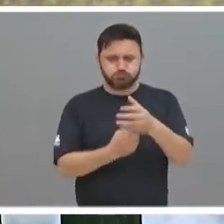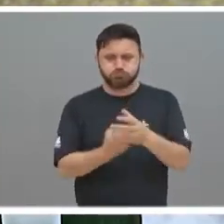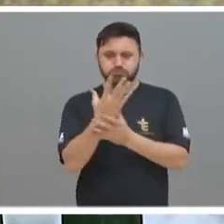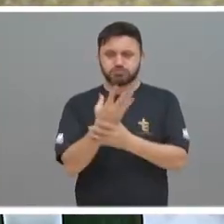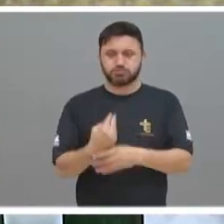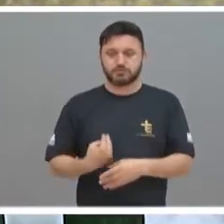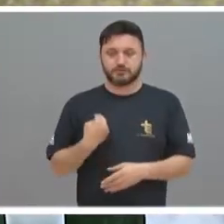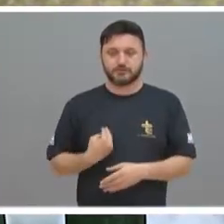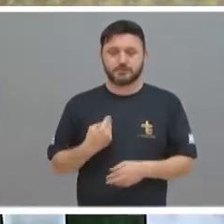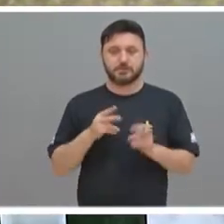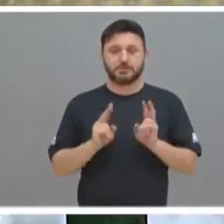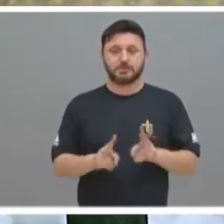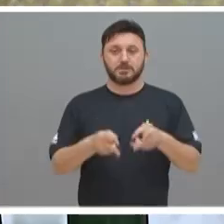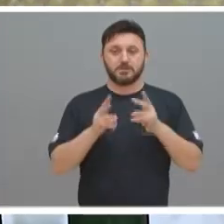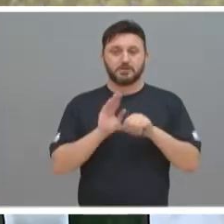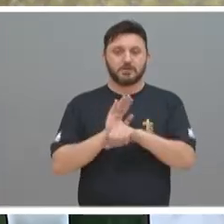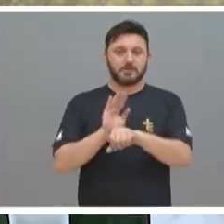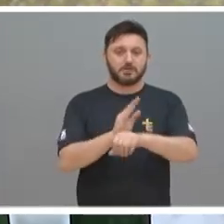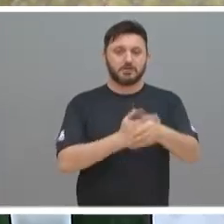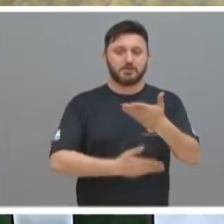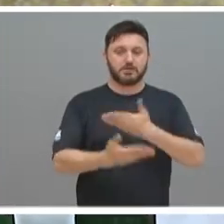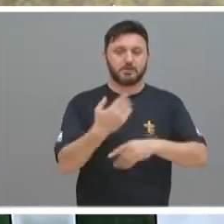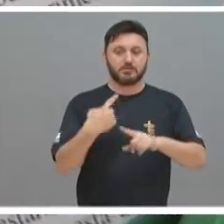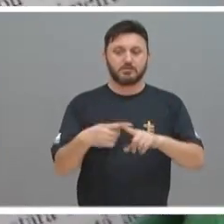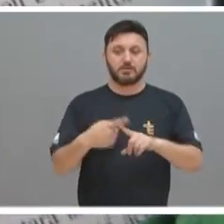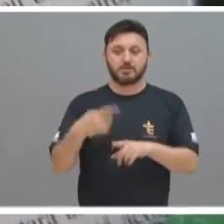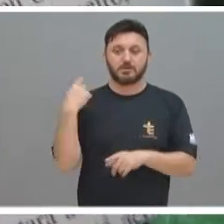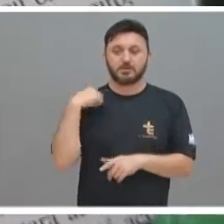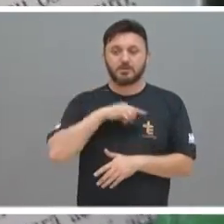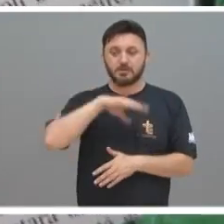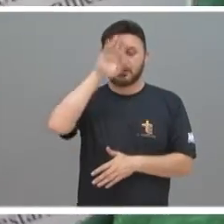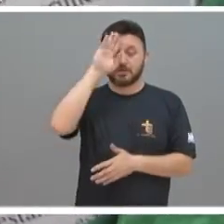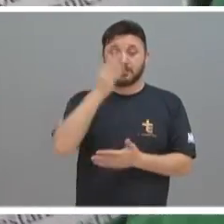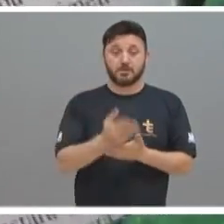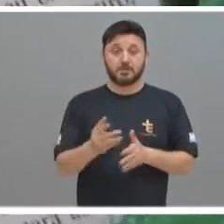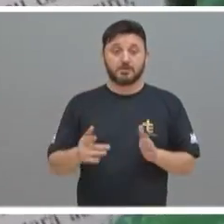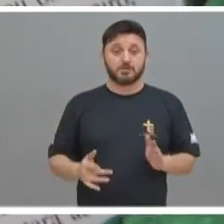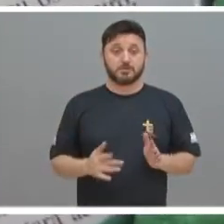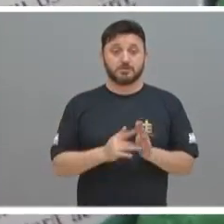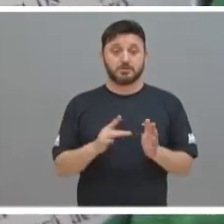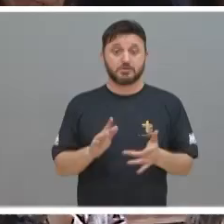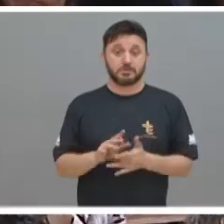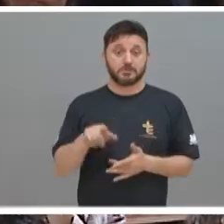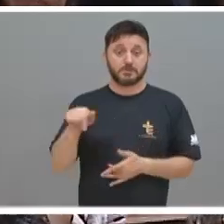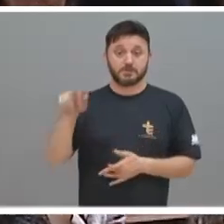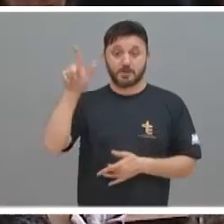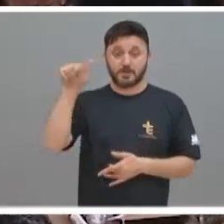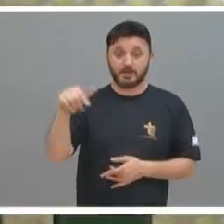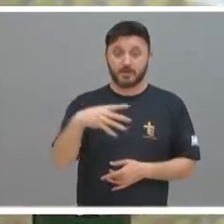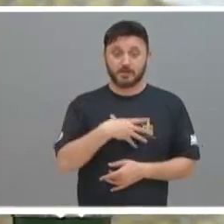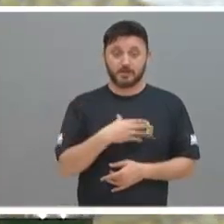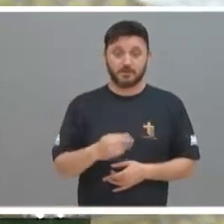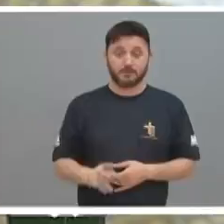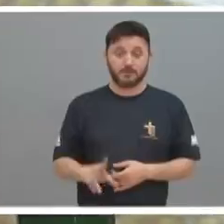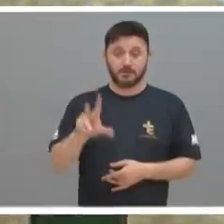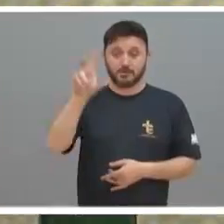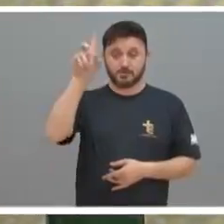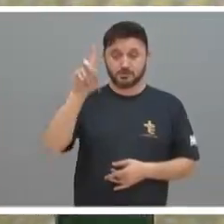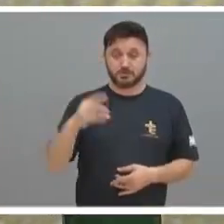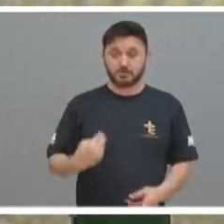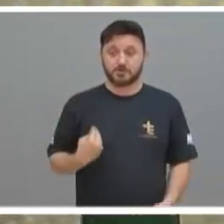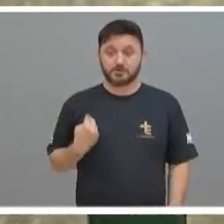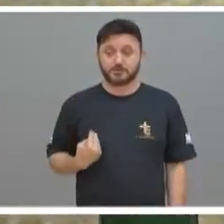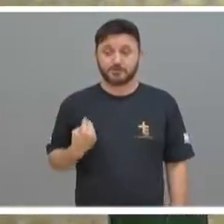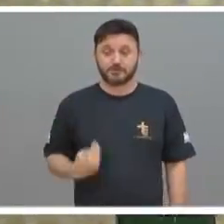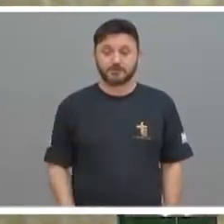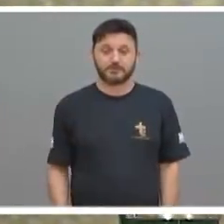vida, porque nós cremos que Jesus, tu és o Messias, o Filho